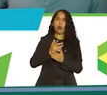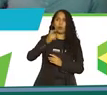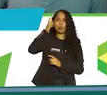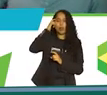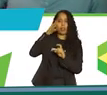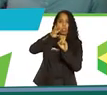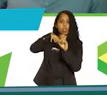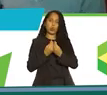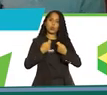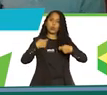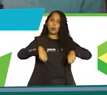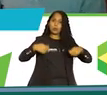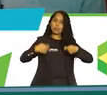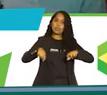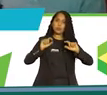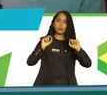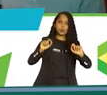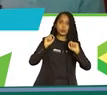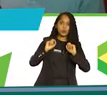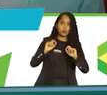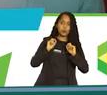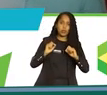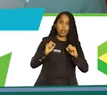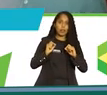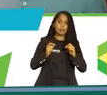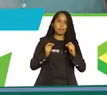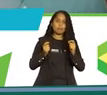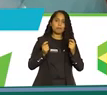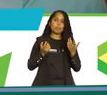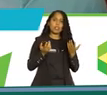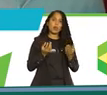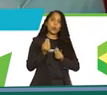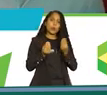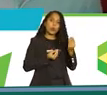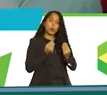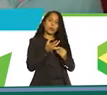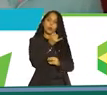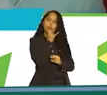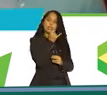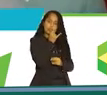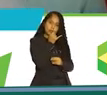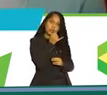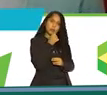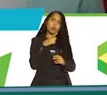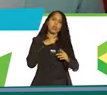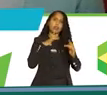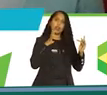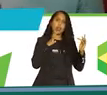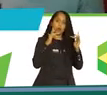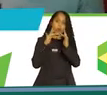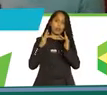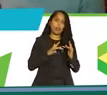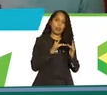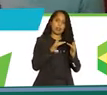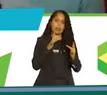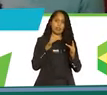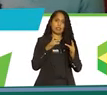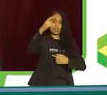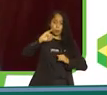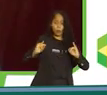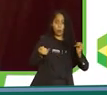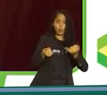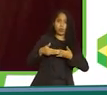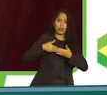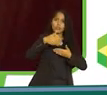da morte. Eu acho que a gente vai ter que iluminar as coisas que nos conectam e não iluminar as coisas que nos distanciam, que nos